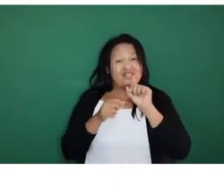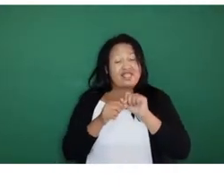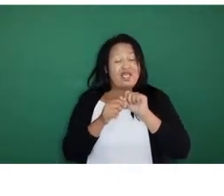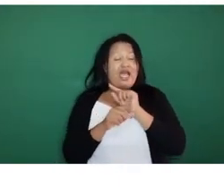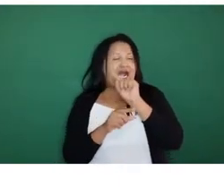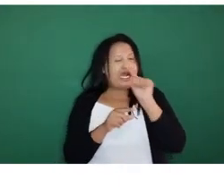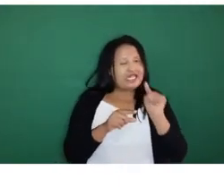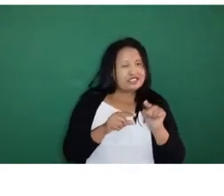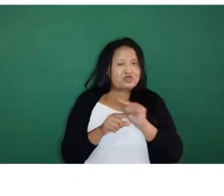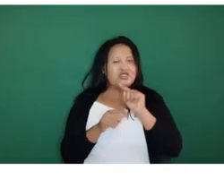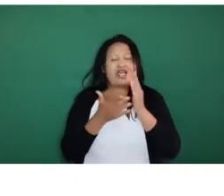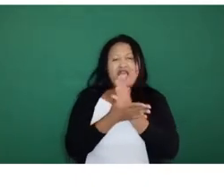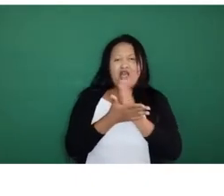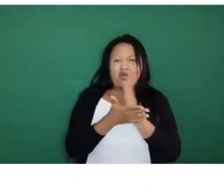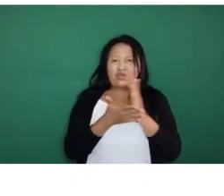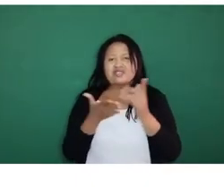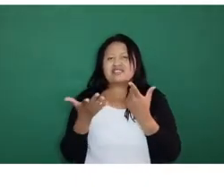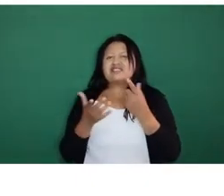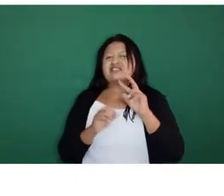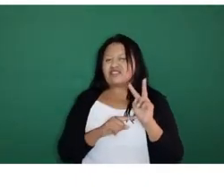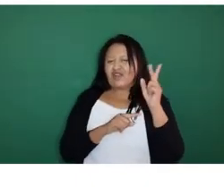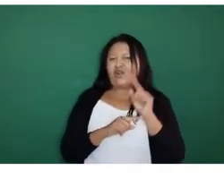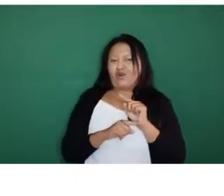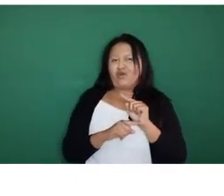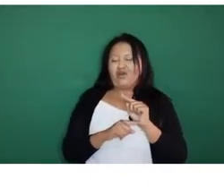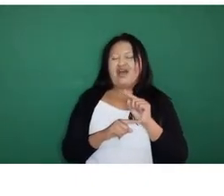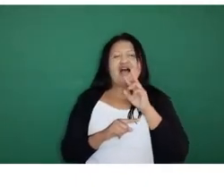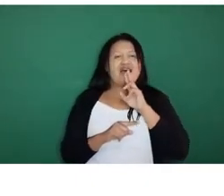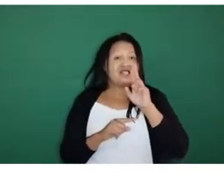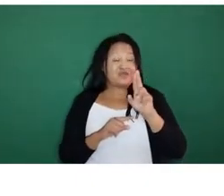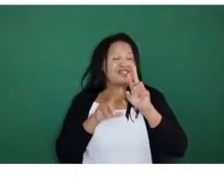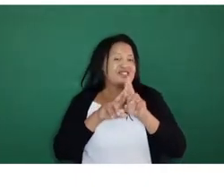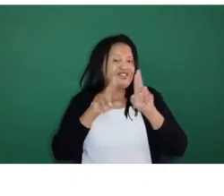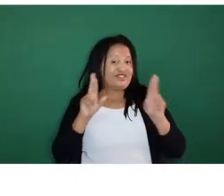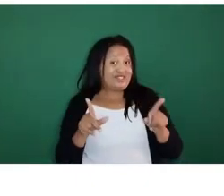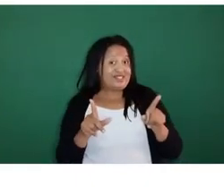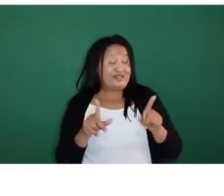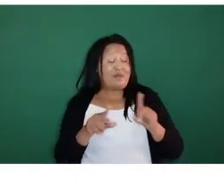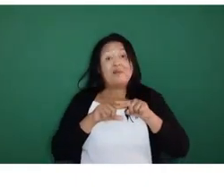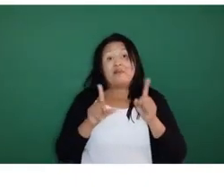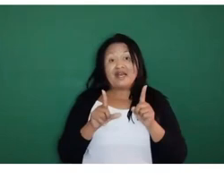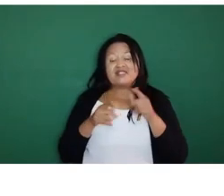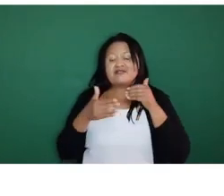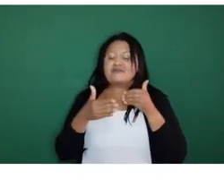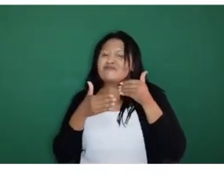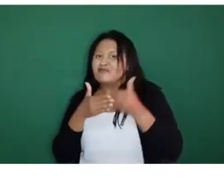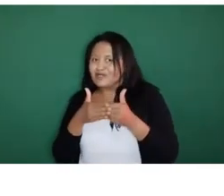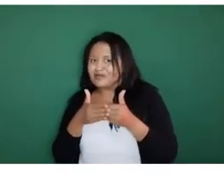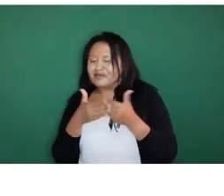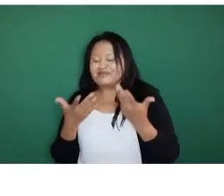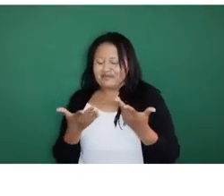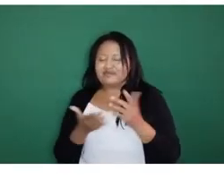arredondamento em alguma dessas alternativas em algum desses valores O resultado vai dar diferente das alternativas mas vai dar bem aproximadamente